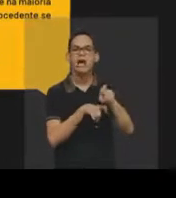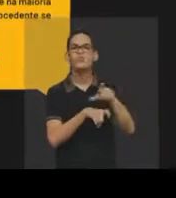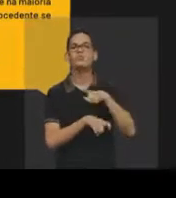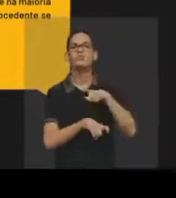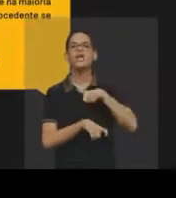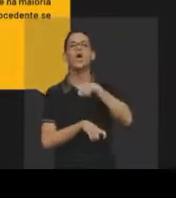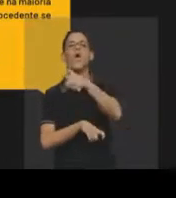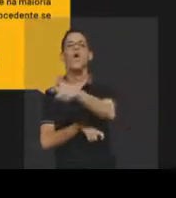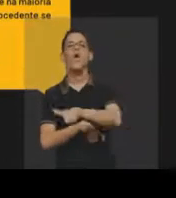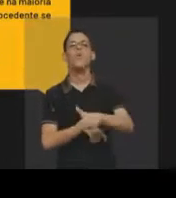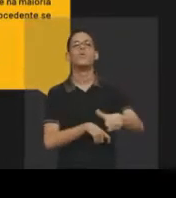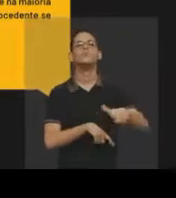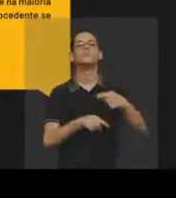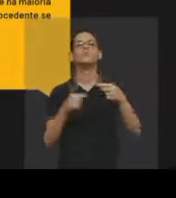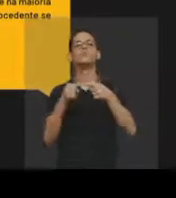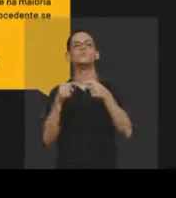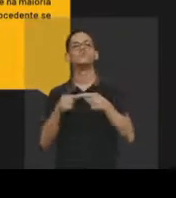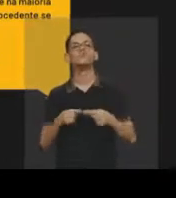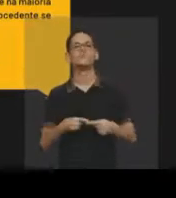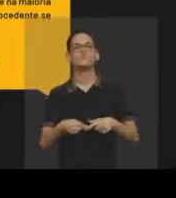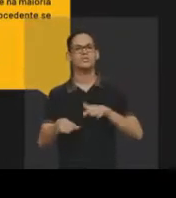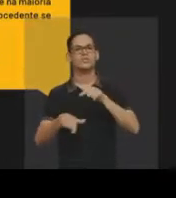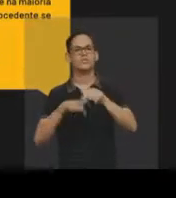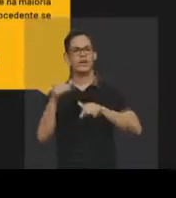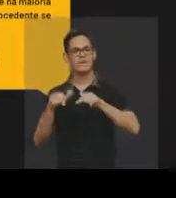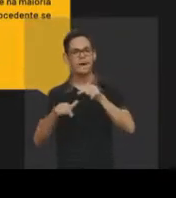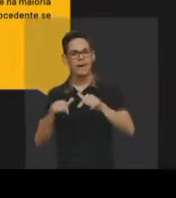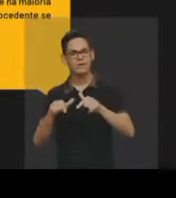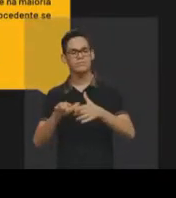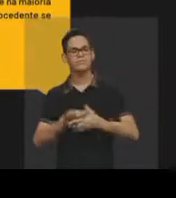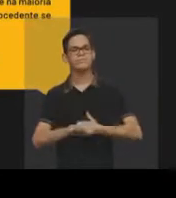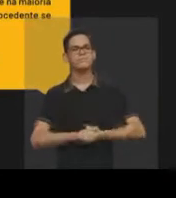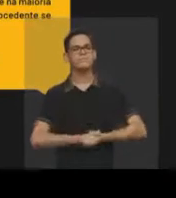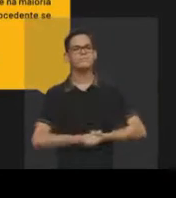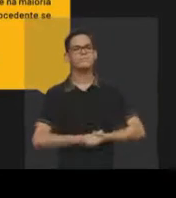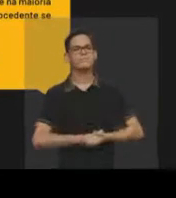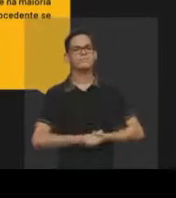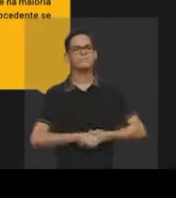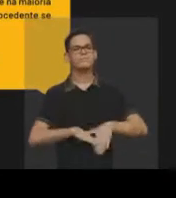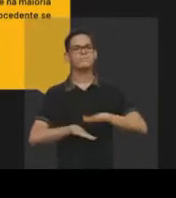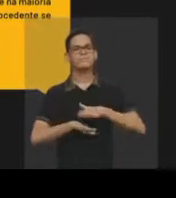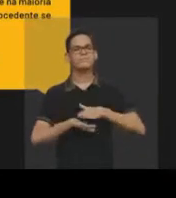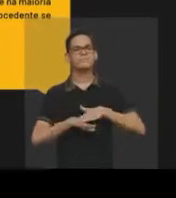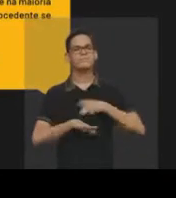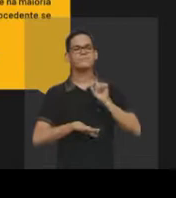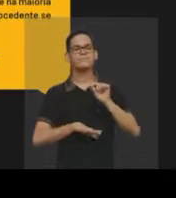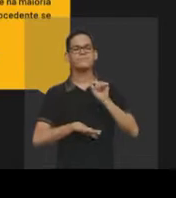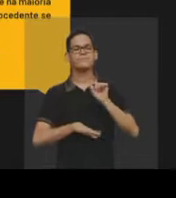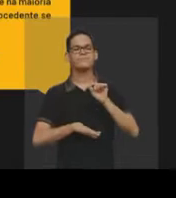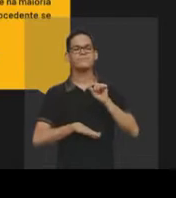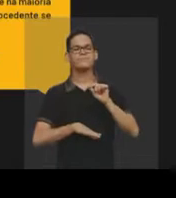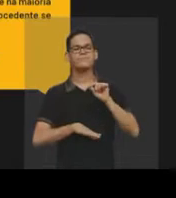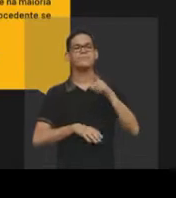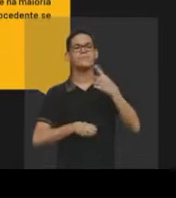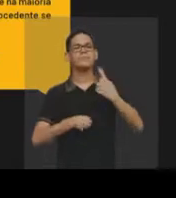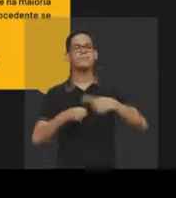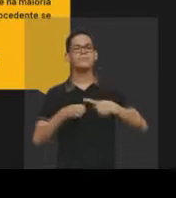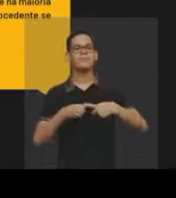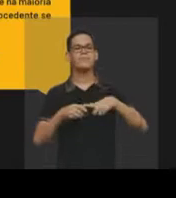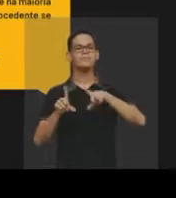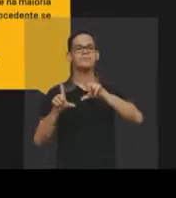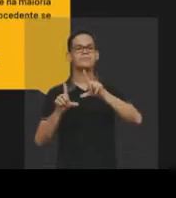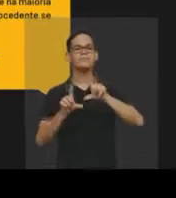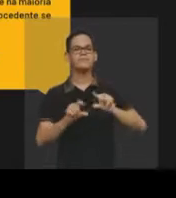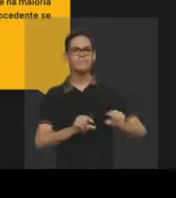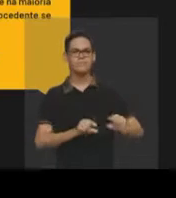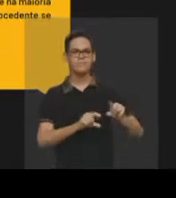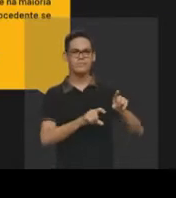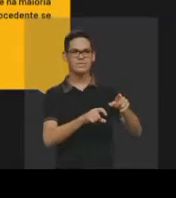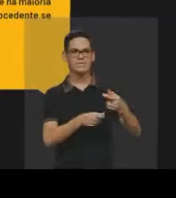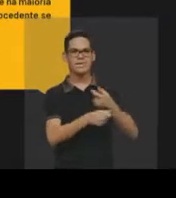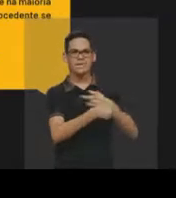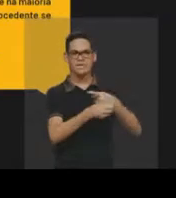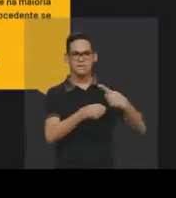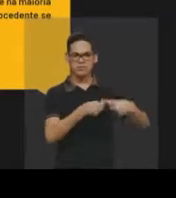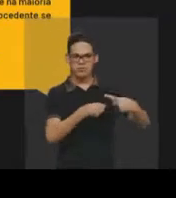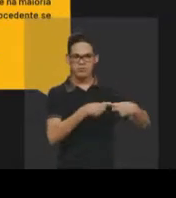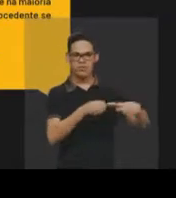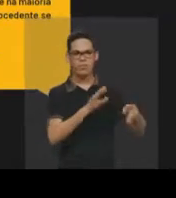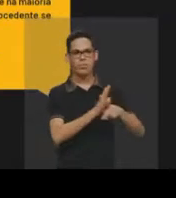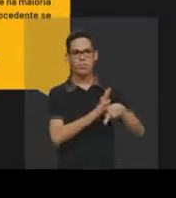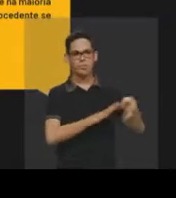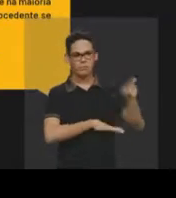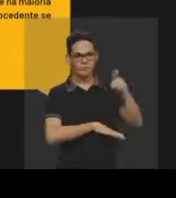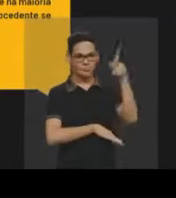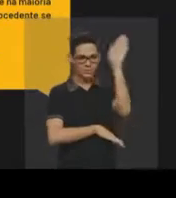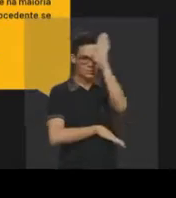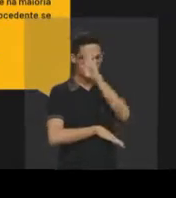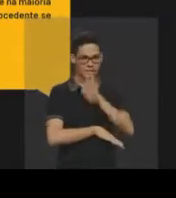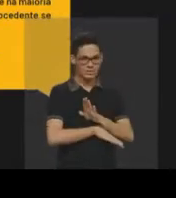atividade, embora ela possa ser a mais importante na maioria das regiões situadas no interior do país. Não é procedente se pensar no